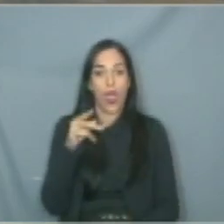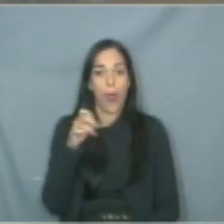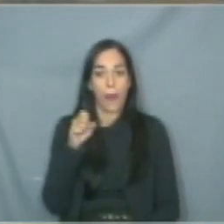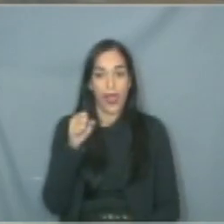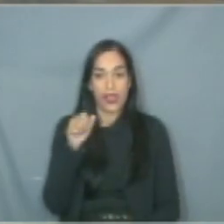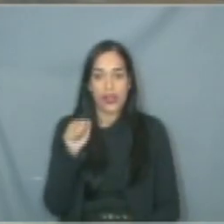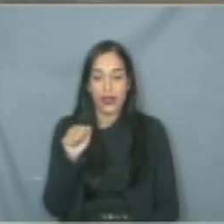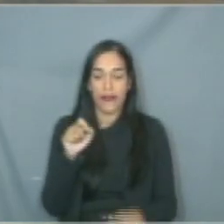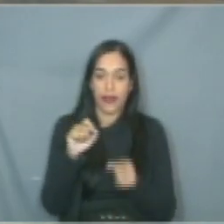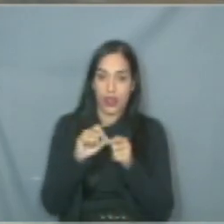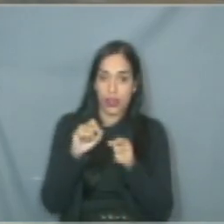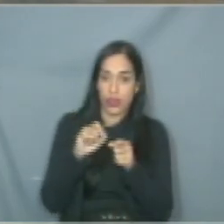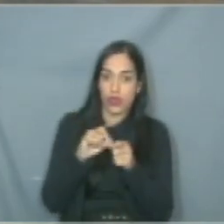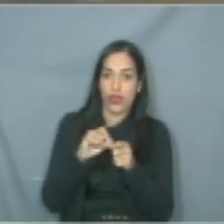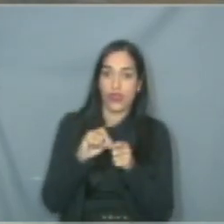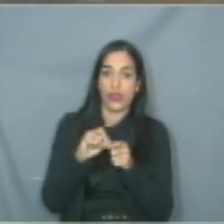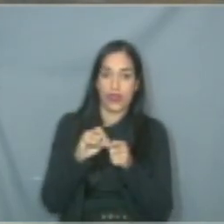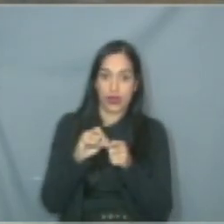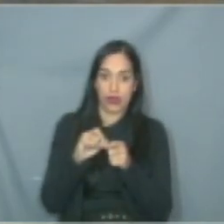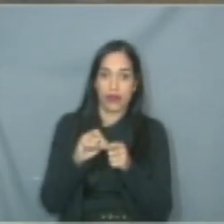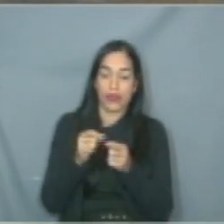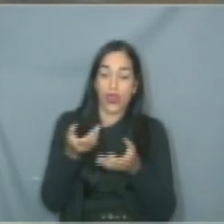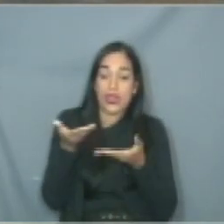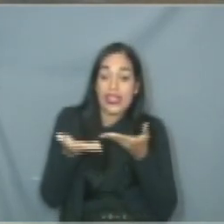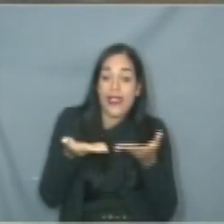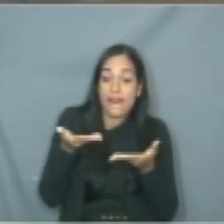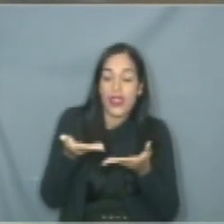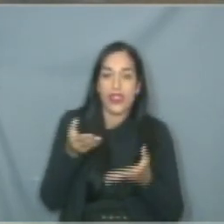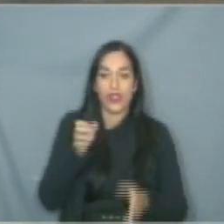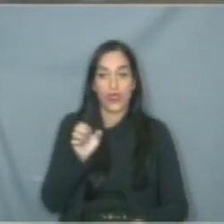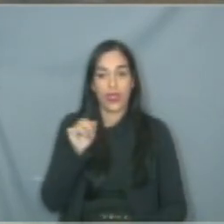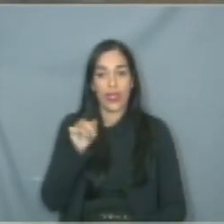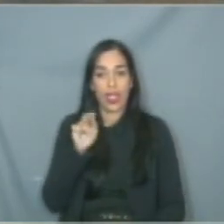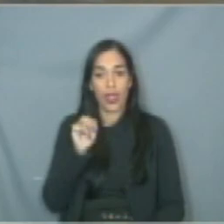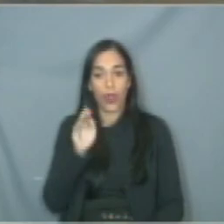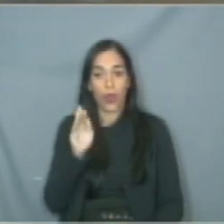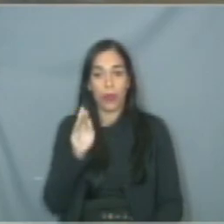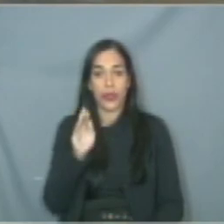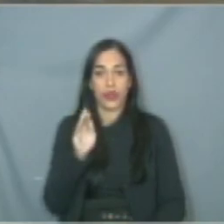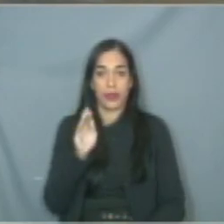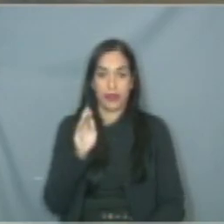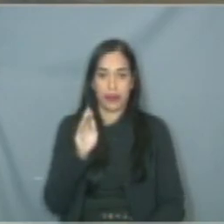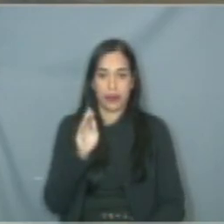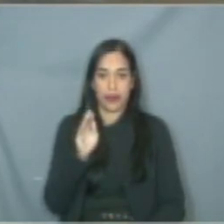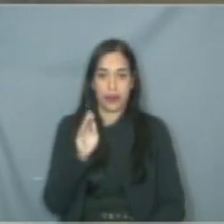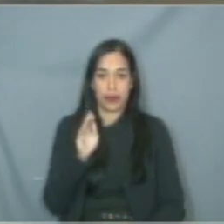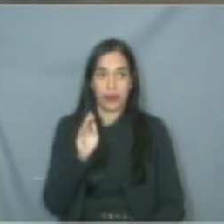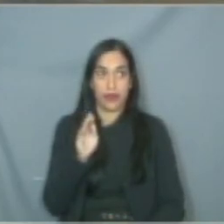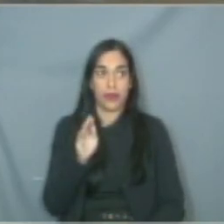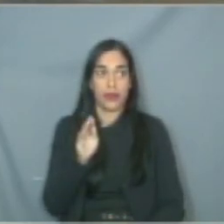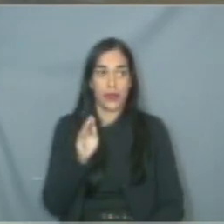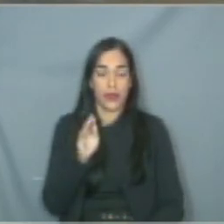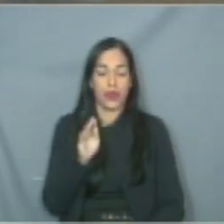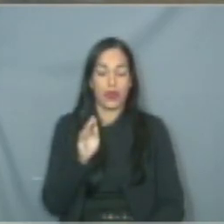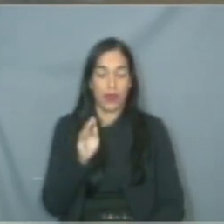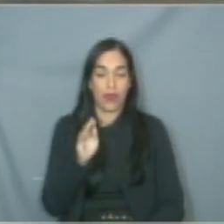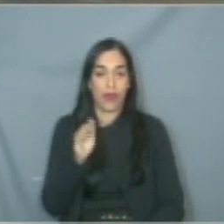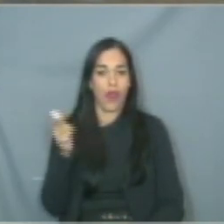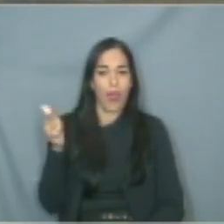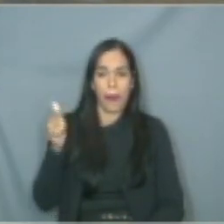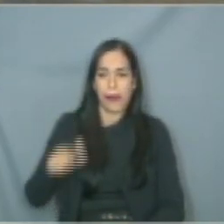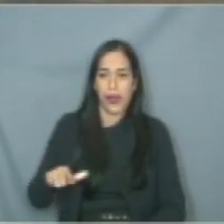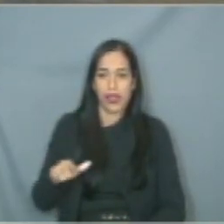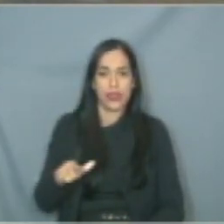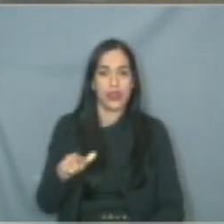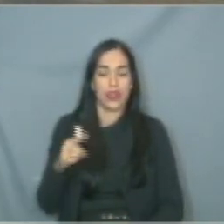por cima do serviço da Enlurb, algo que acontece e se repete